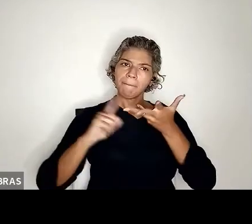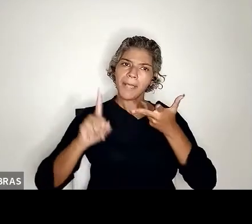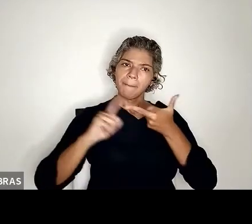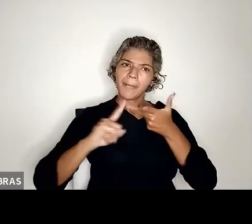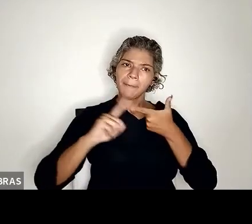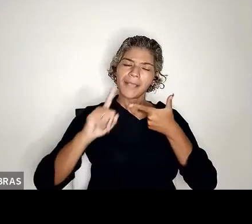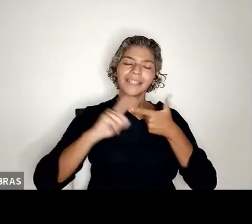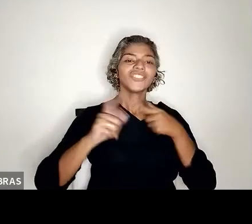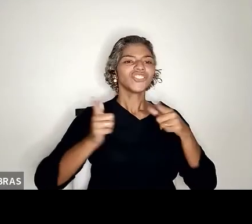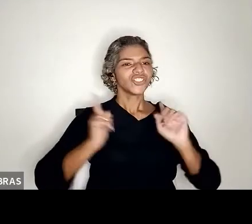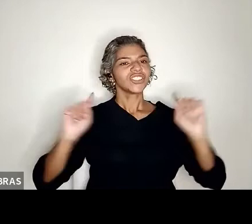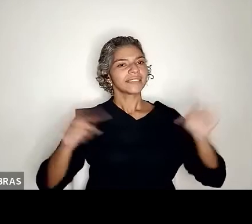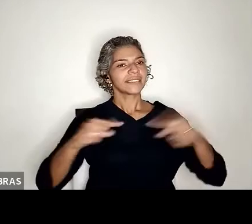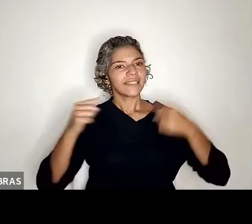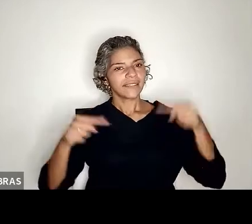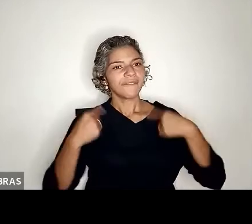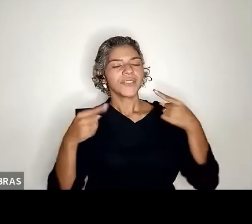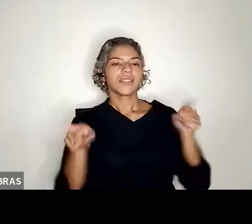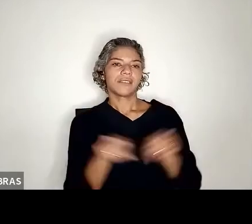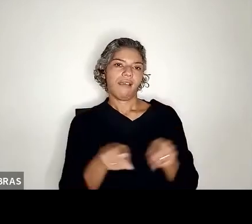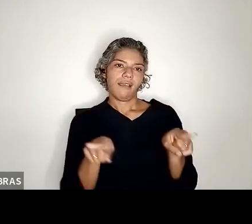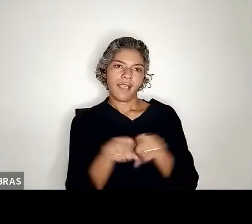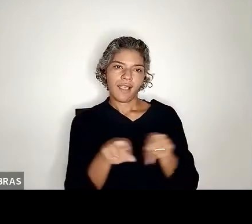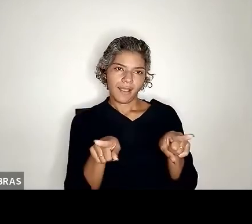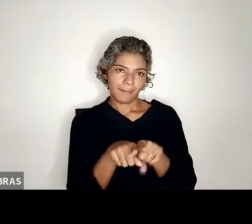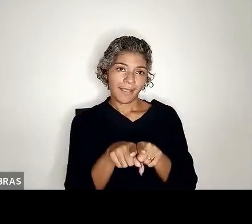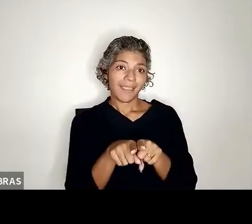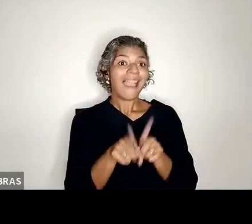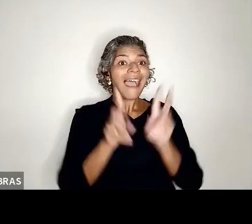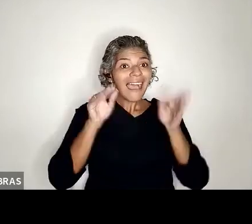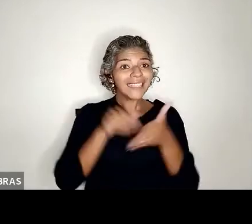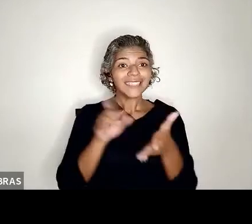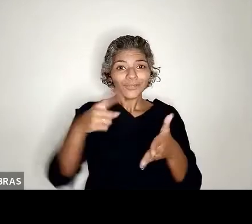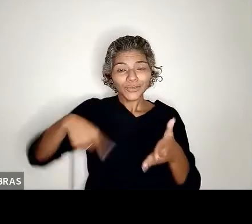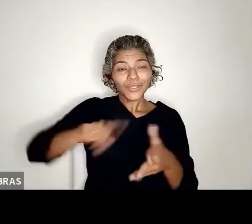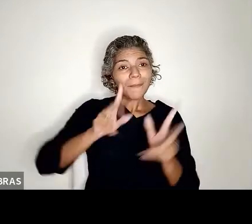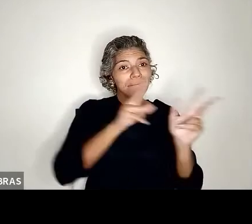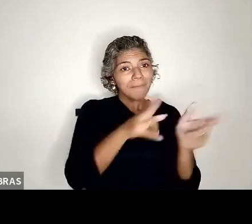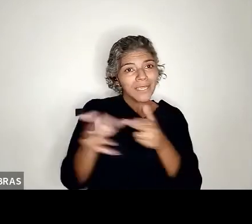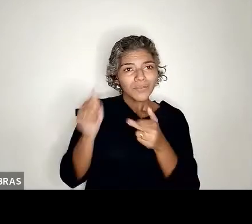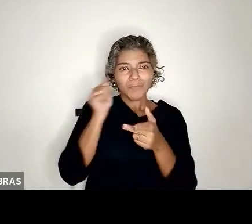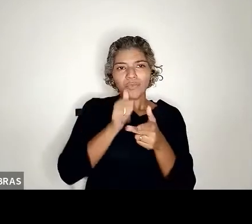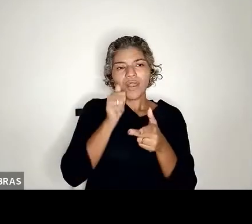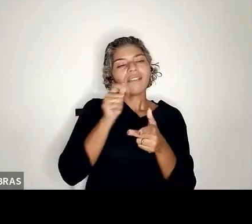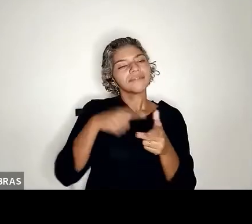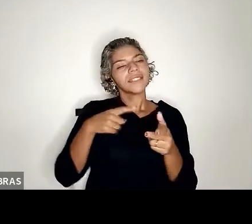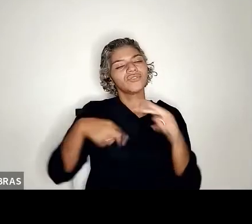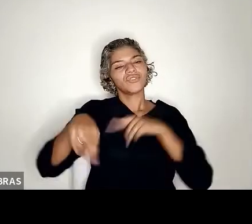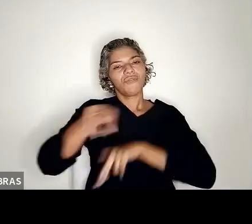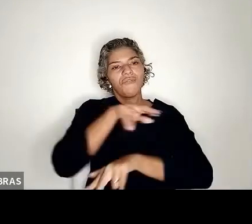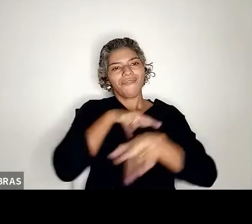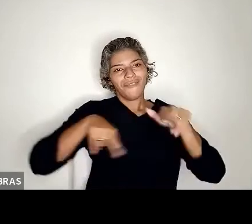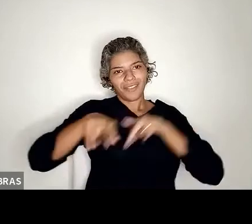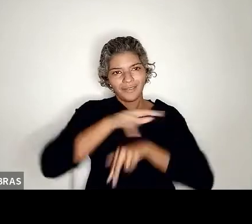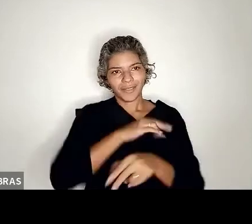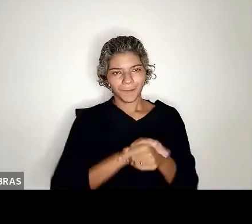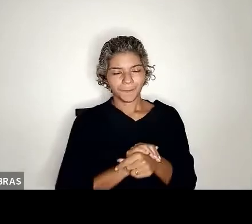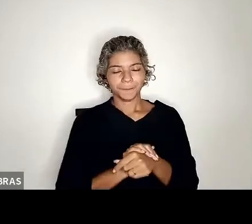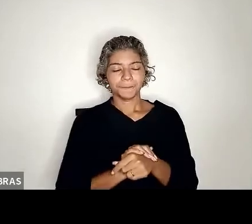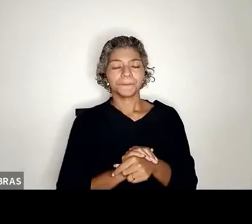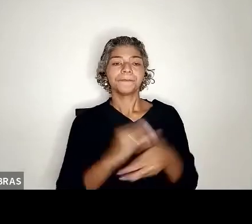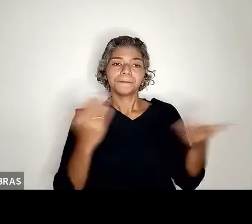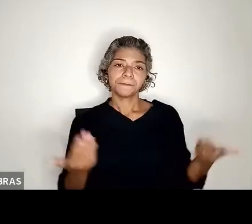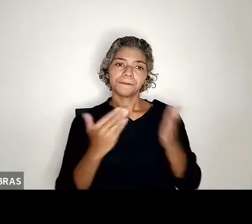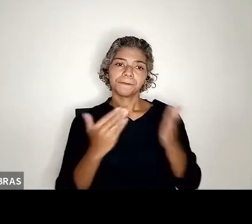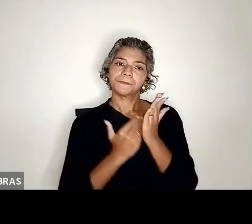desafios também do encontro entre nós mulheres nas nossas diversidades, né? Então, vou começar falando um pouco da rede. É